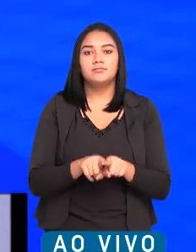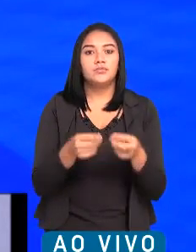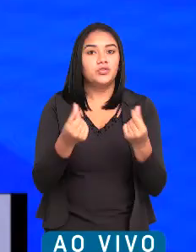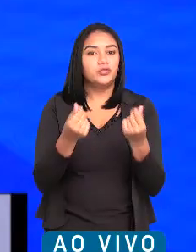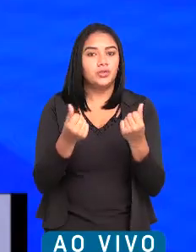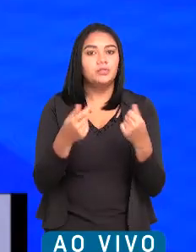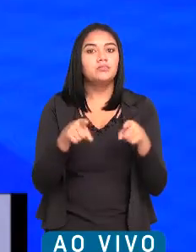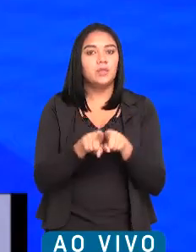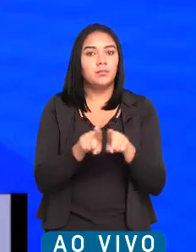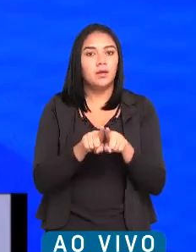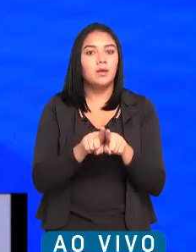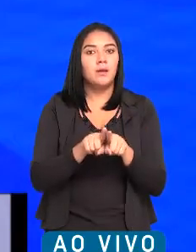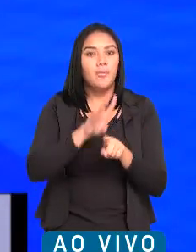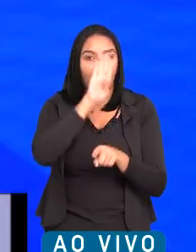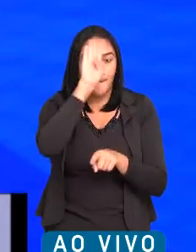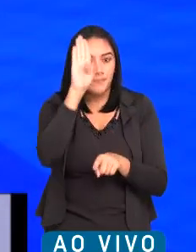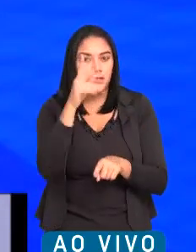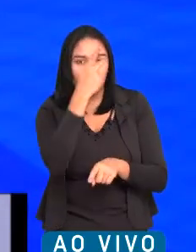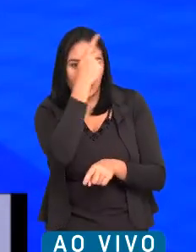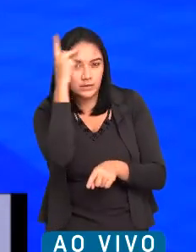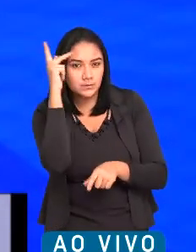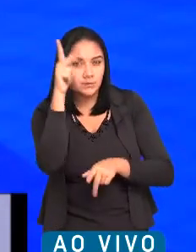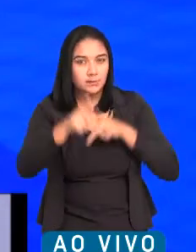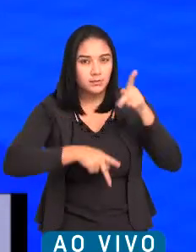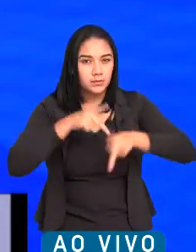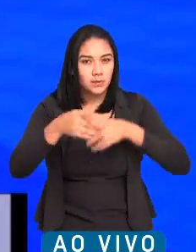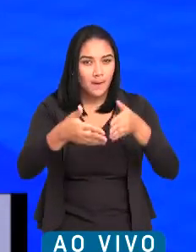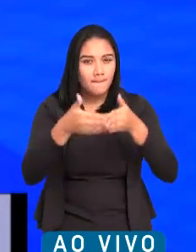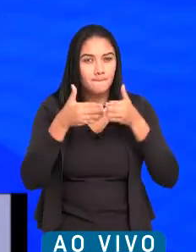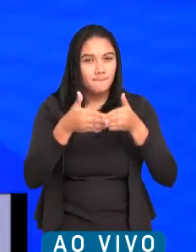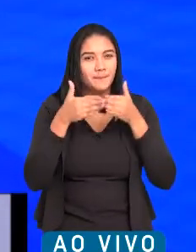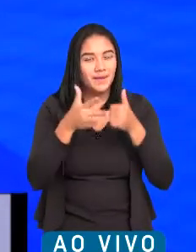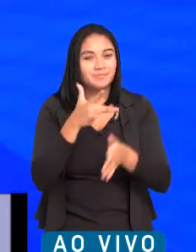principalmente na saúde. Nós vamos investir